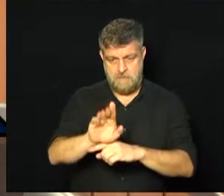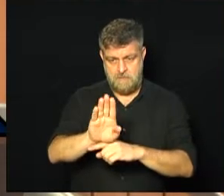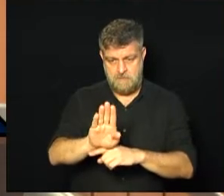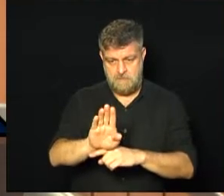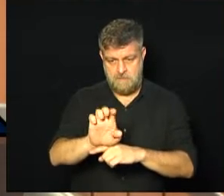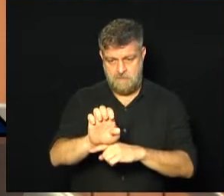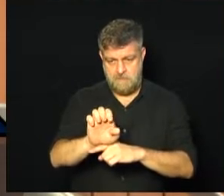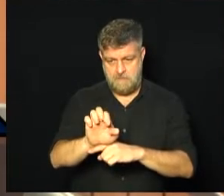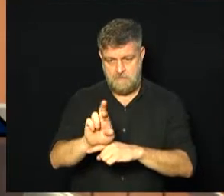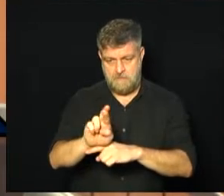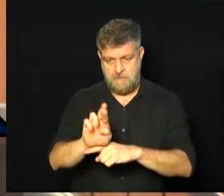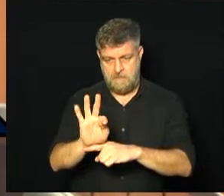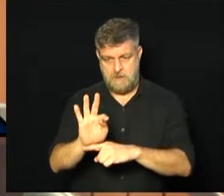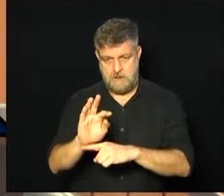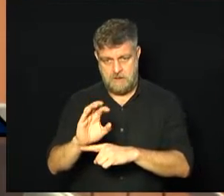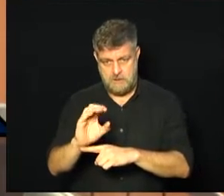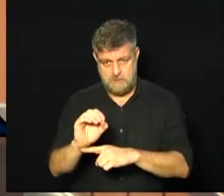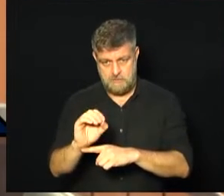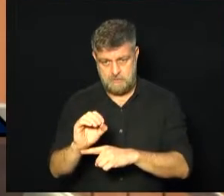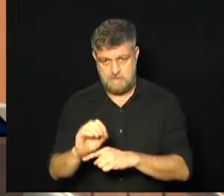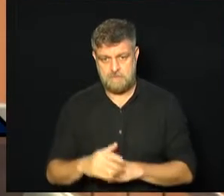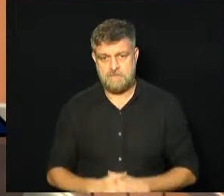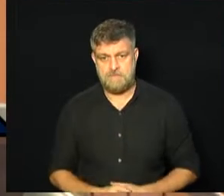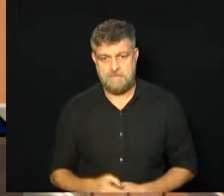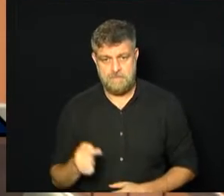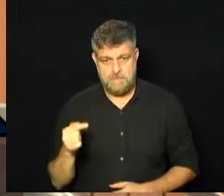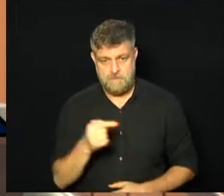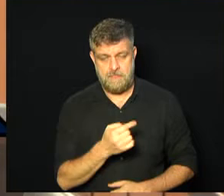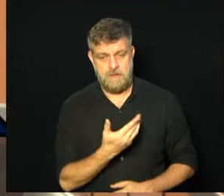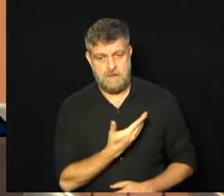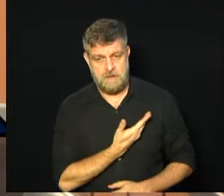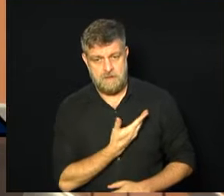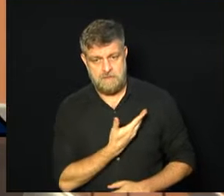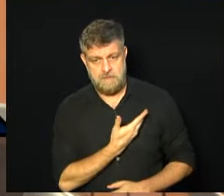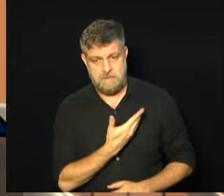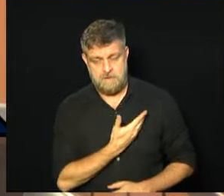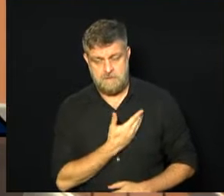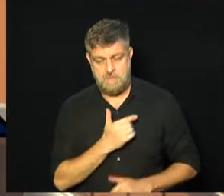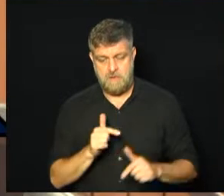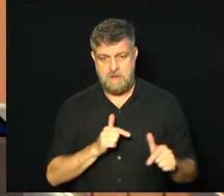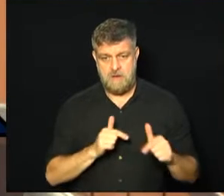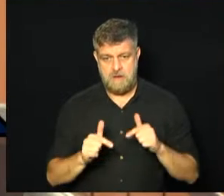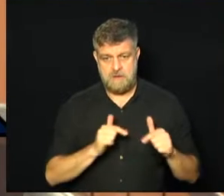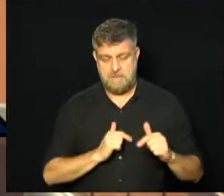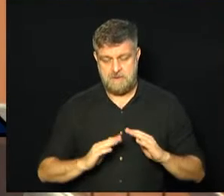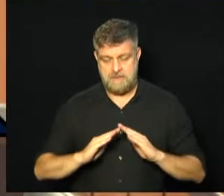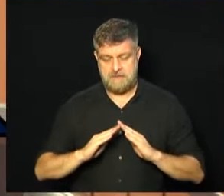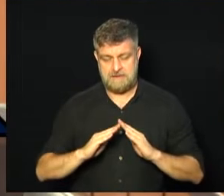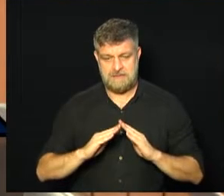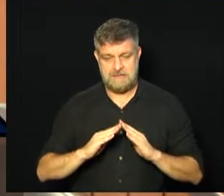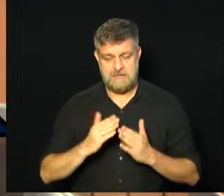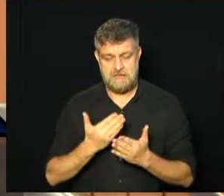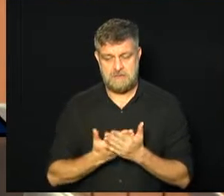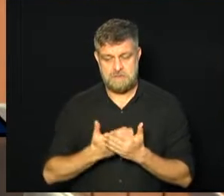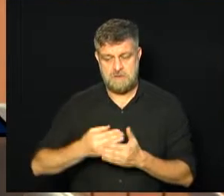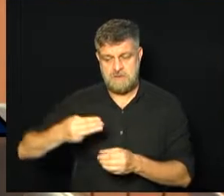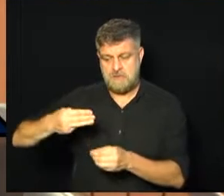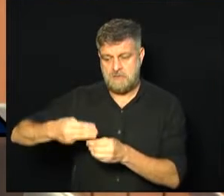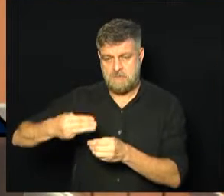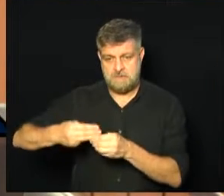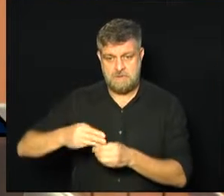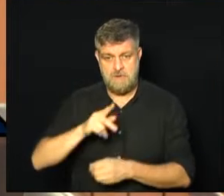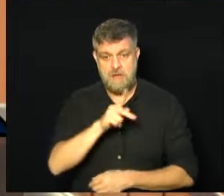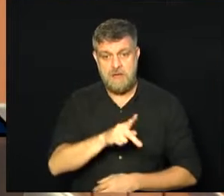É um professor, assim como eu, um colega meu de rede, né, de rede municipal, professor de